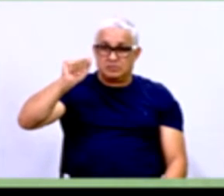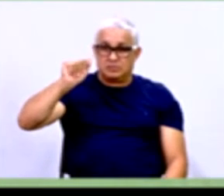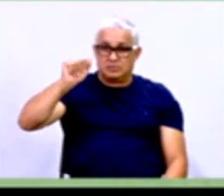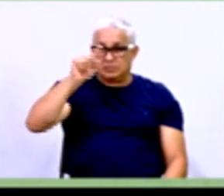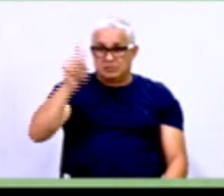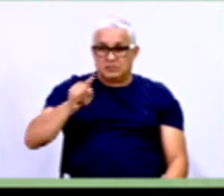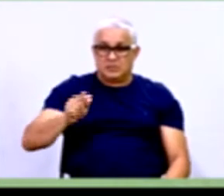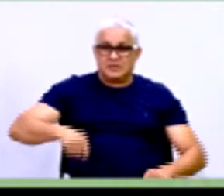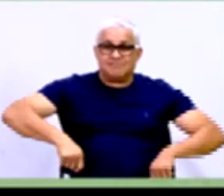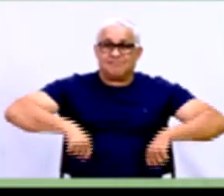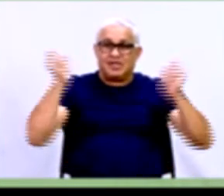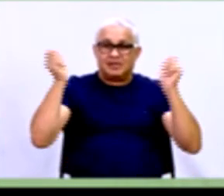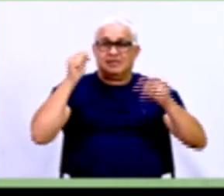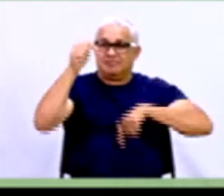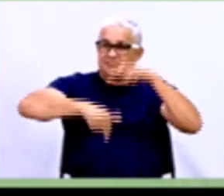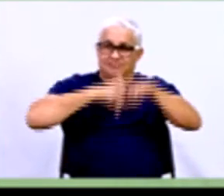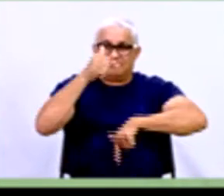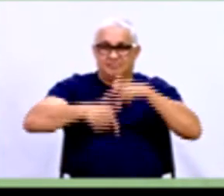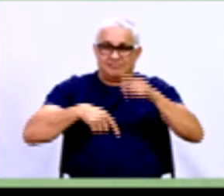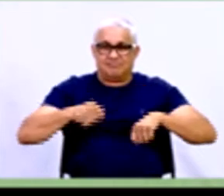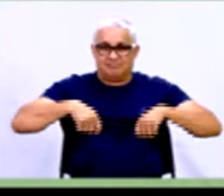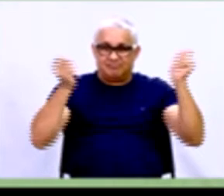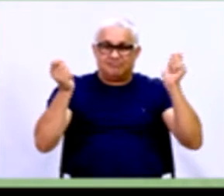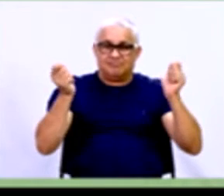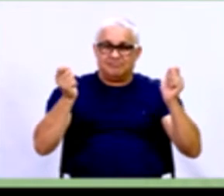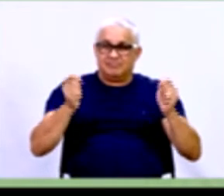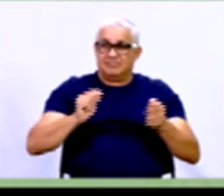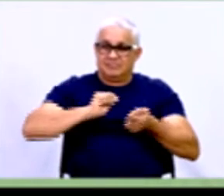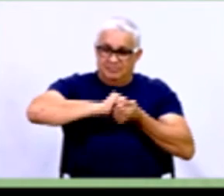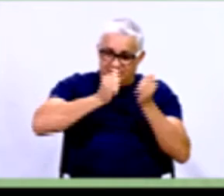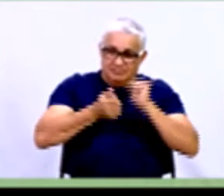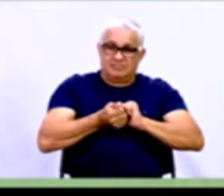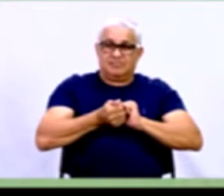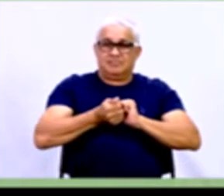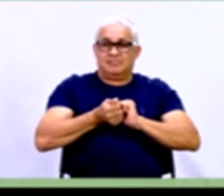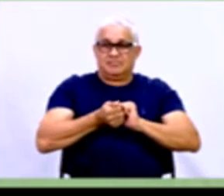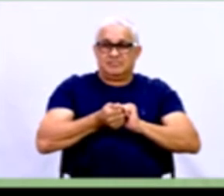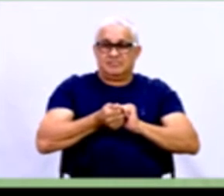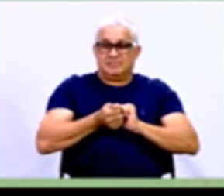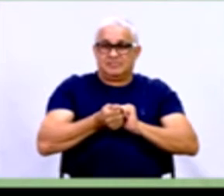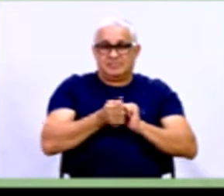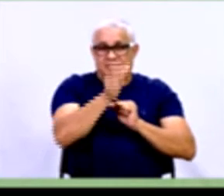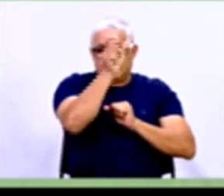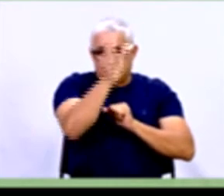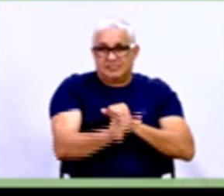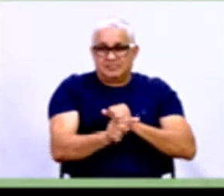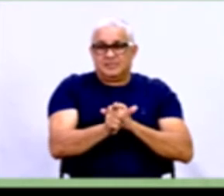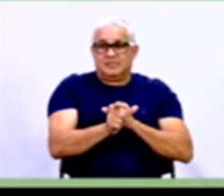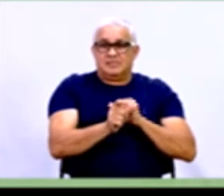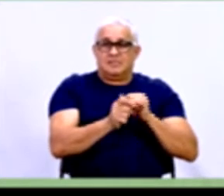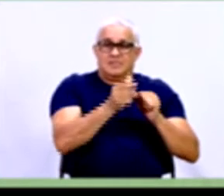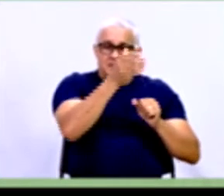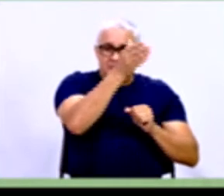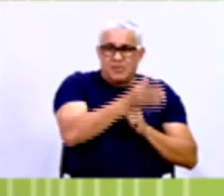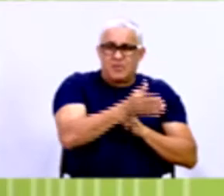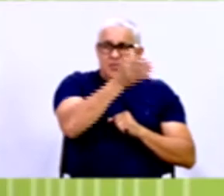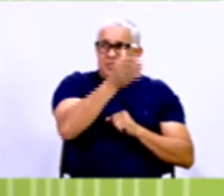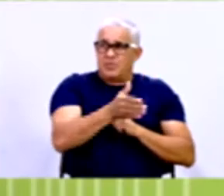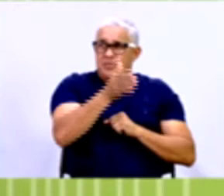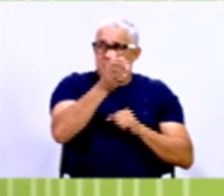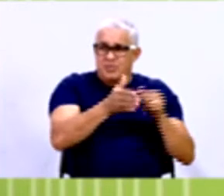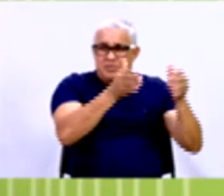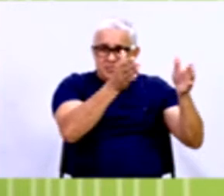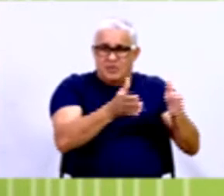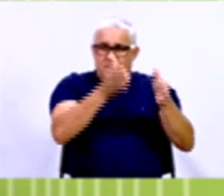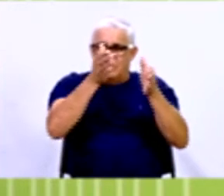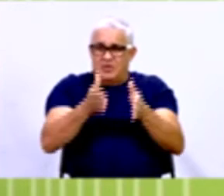laboral sem perspectiva de reabilitação. Como eu coloquei para vocês, ele passa por uma série de processos, né,